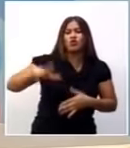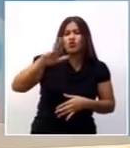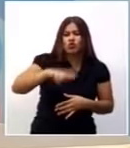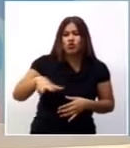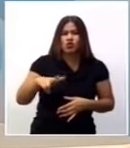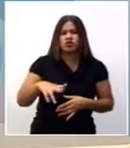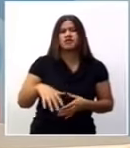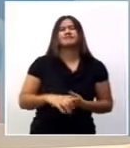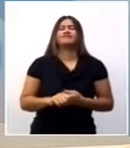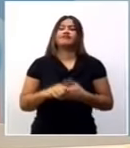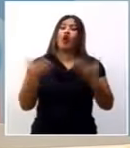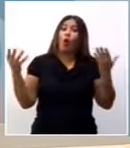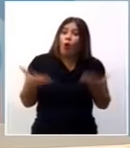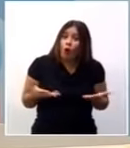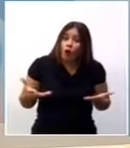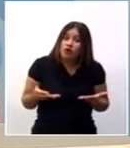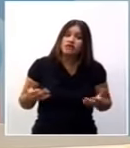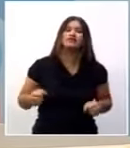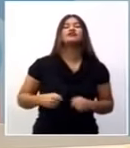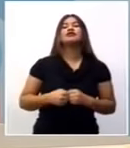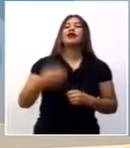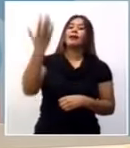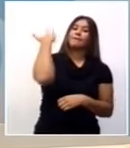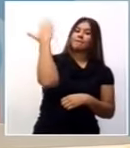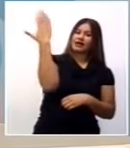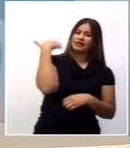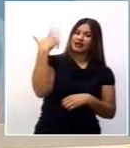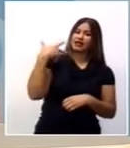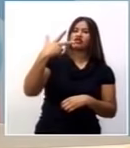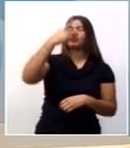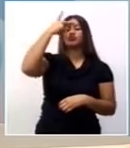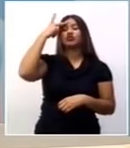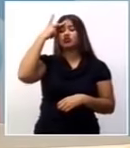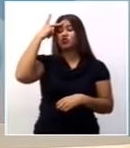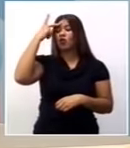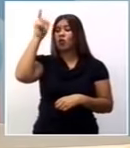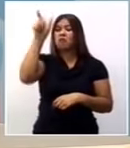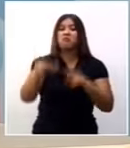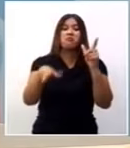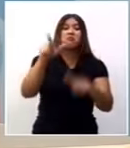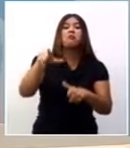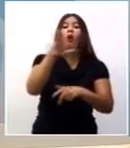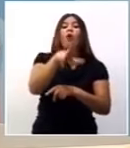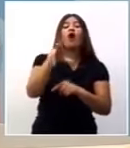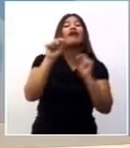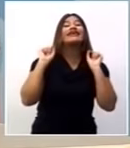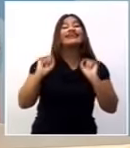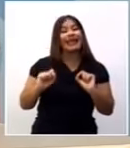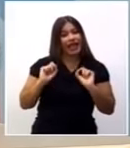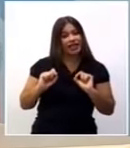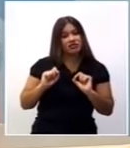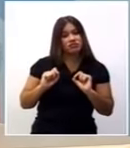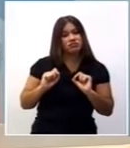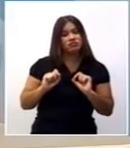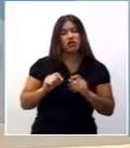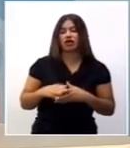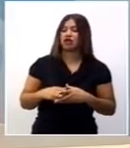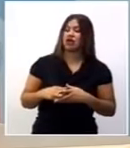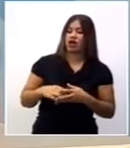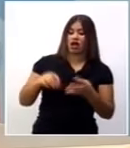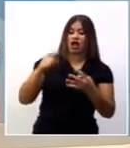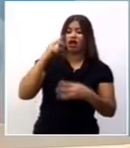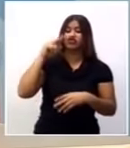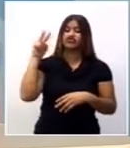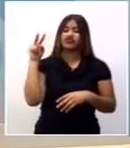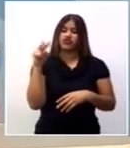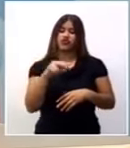passado? Será que esse ferro é uma fonte histórica? Dá para saber alguma coisa do passado olhando para ele? Dá para a